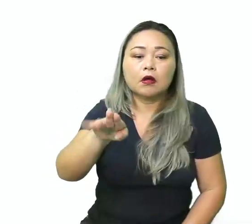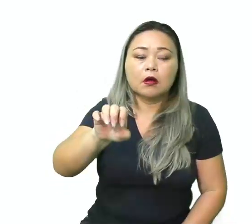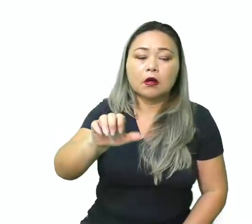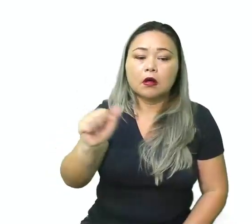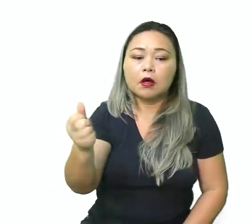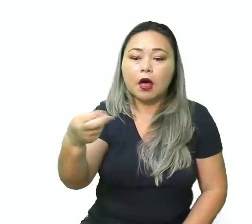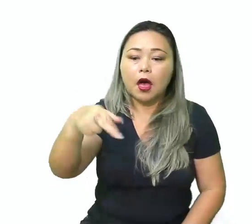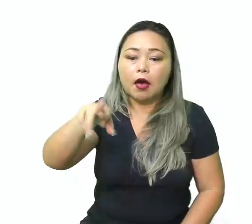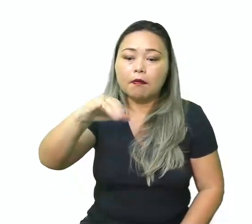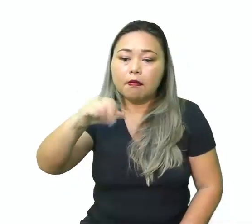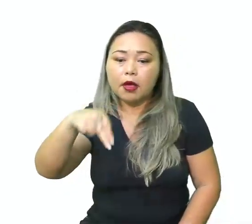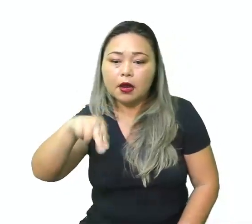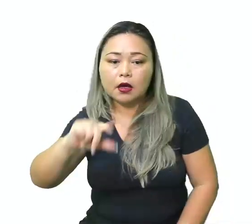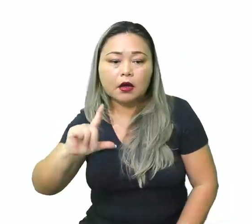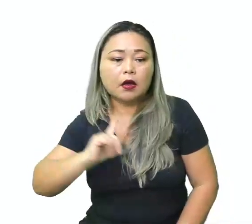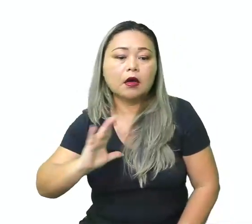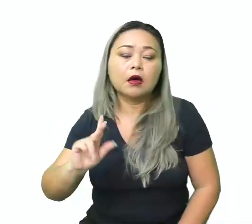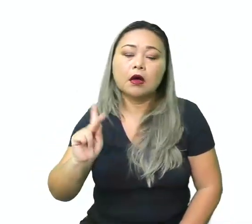americano, que é a ema,